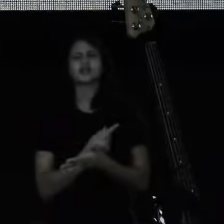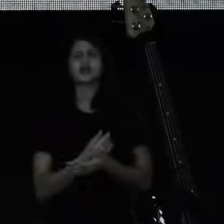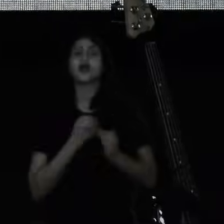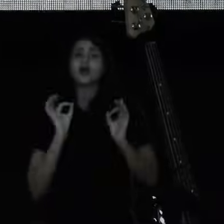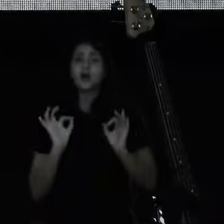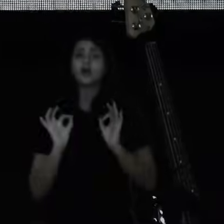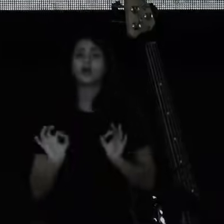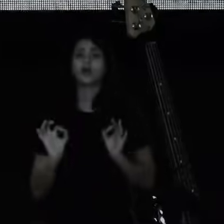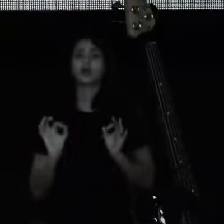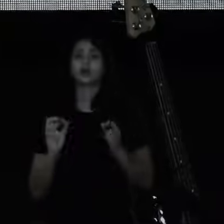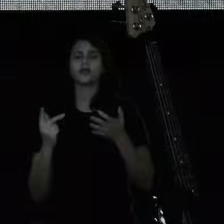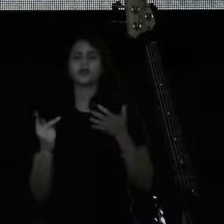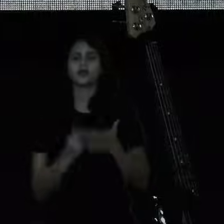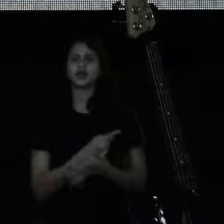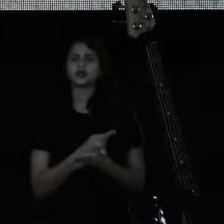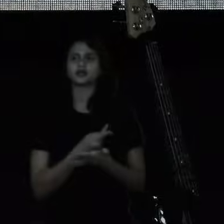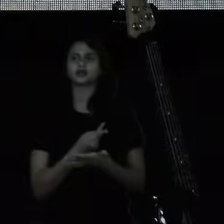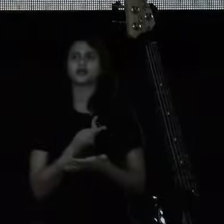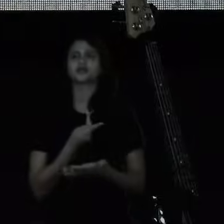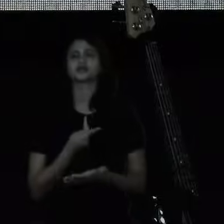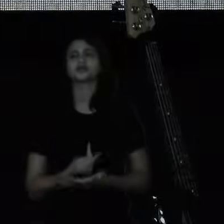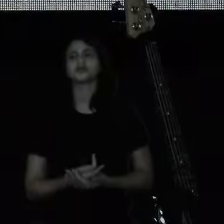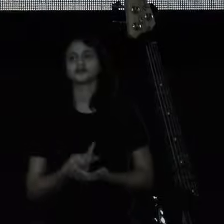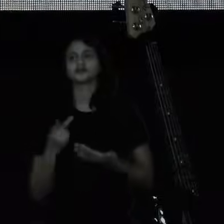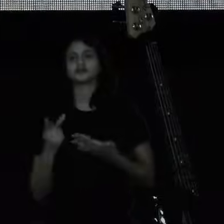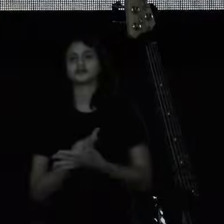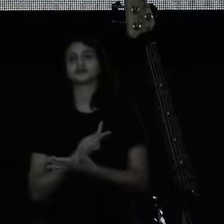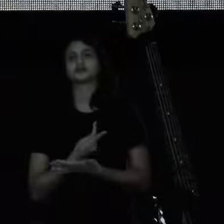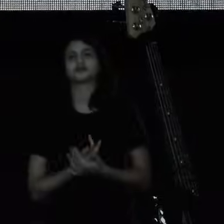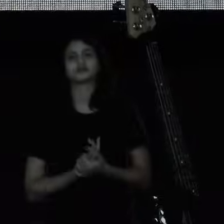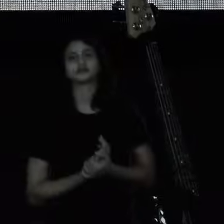cá, porque Ele é o bálsamo,